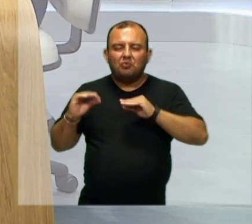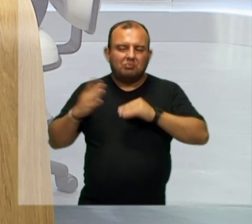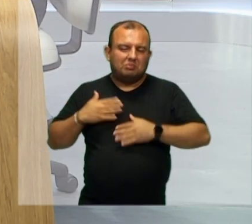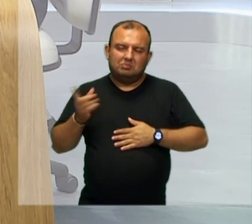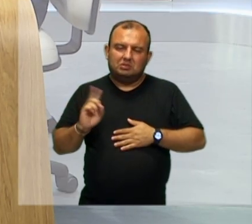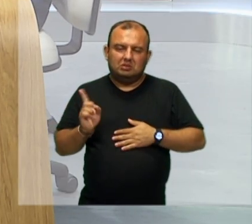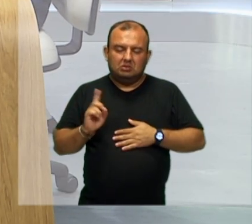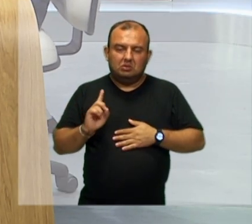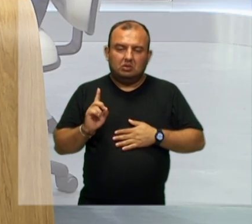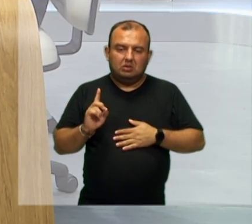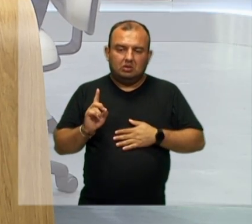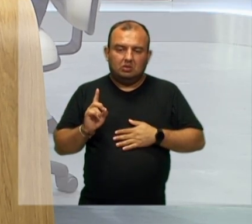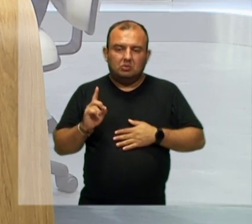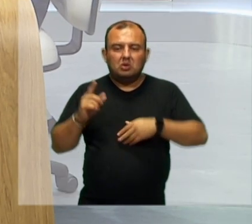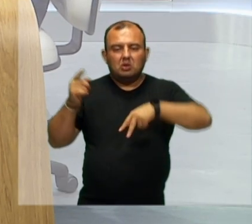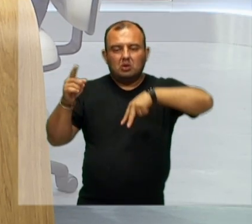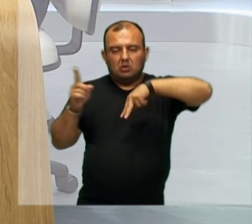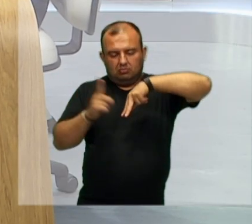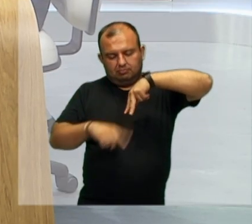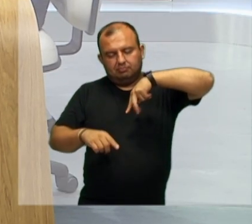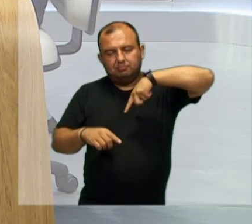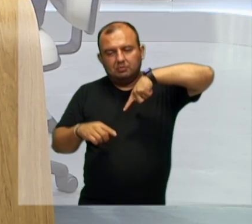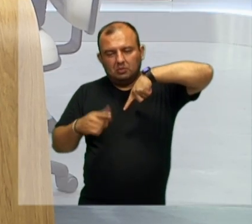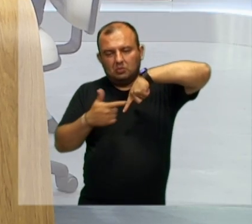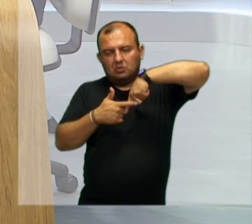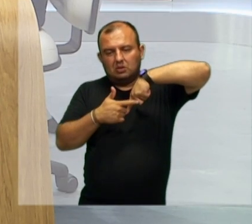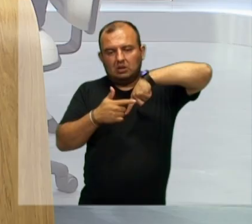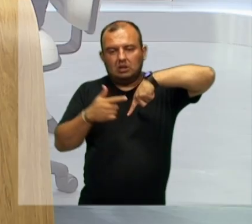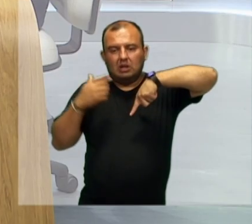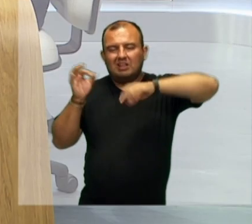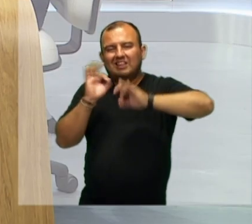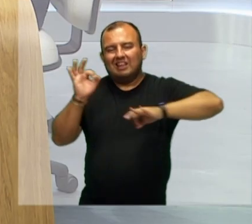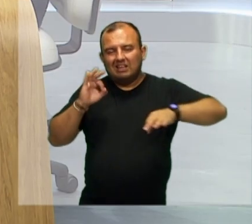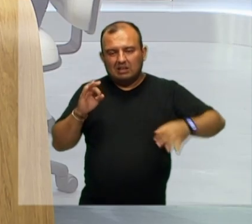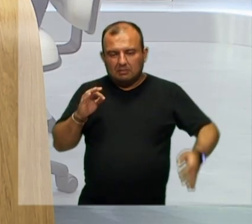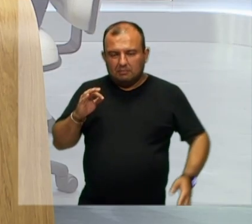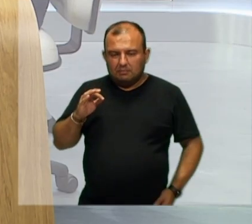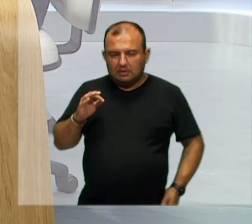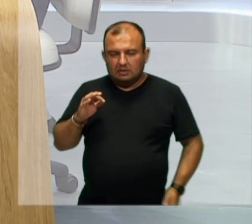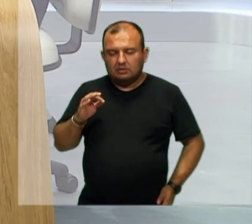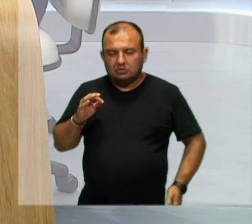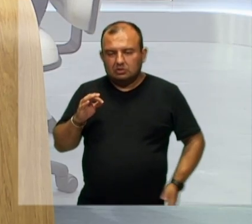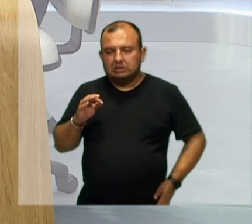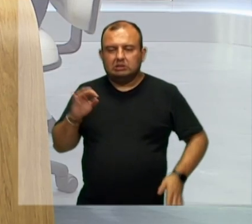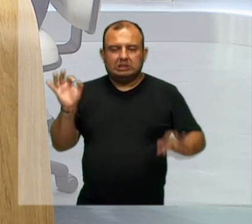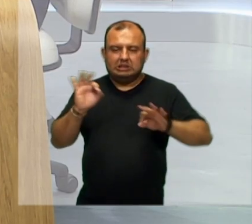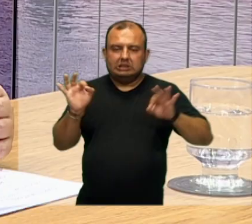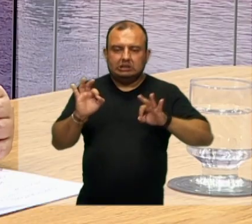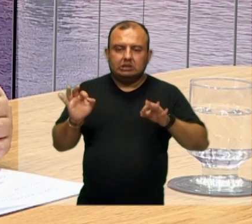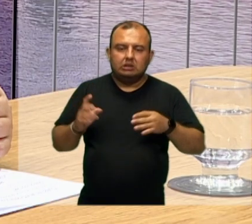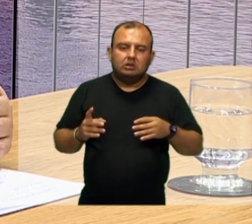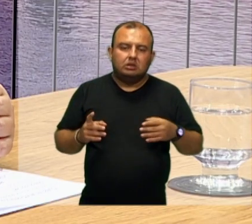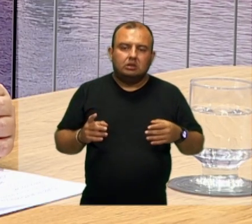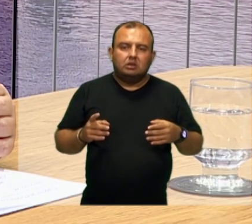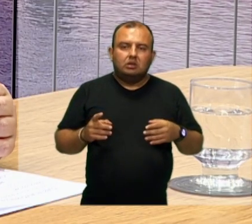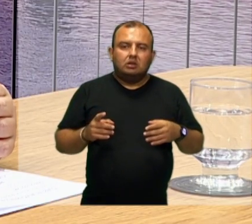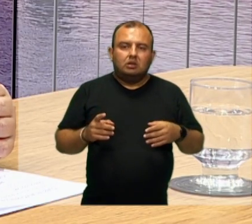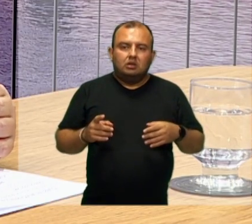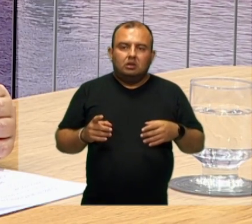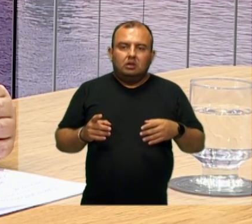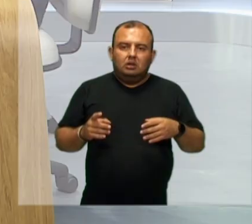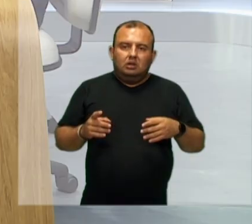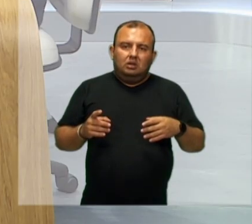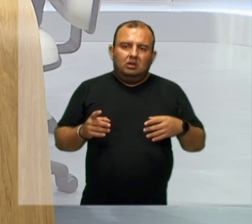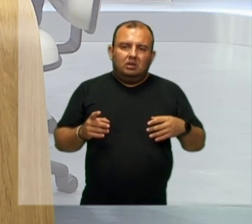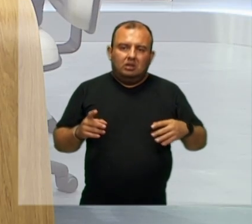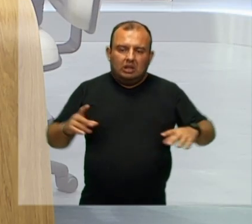por conta do nível da amputação, então eu não tenho nada da perna esquerda, então é uma desarticulação. A prótese ela seria um cinturão ao redor do